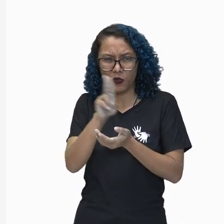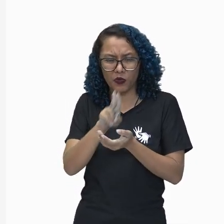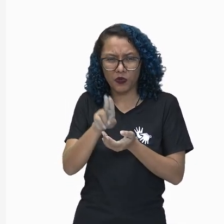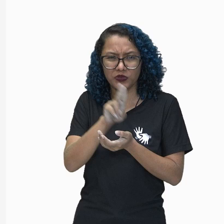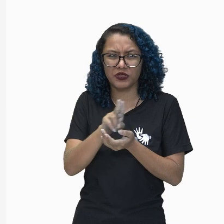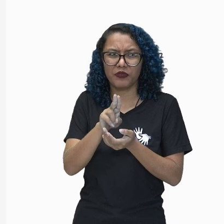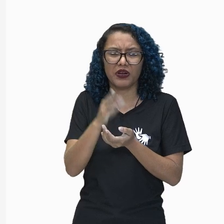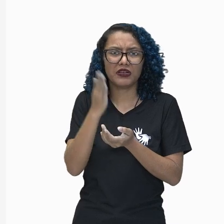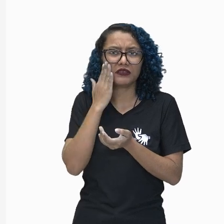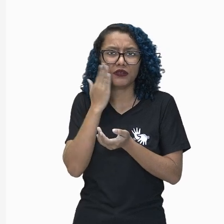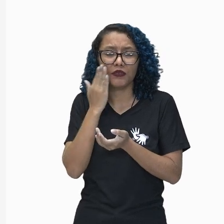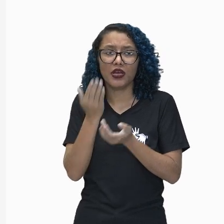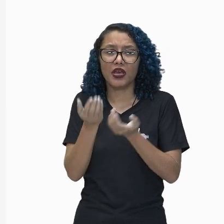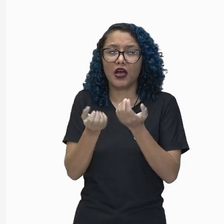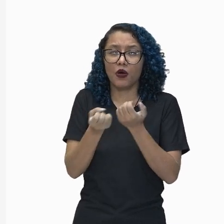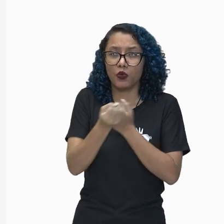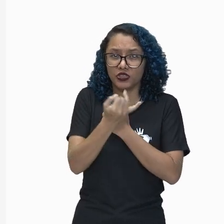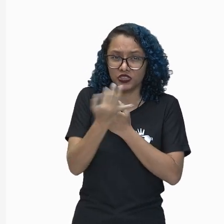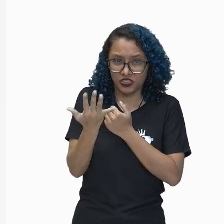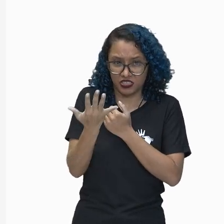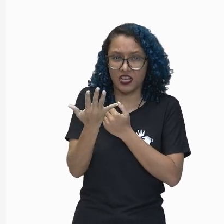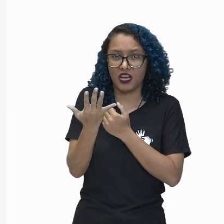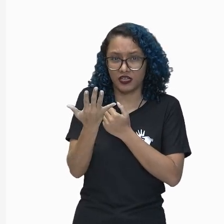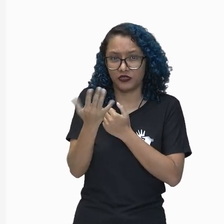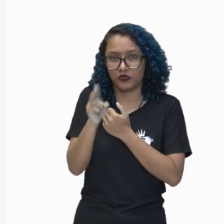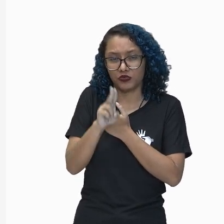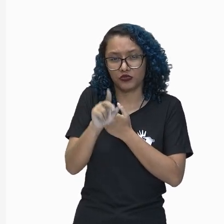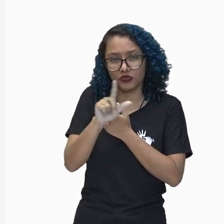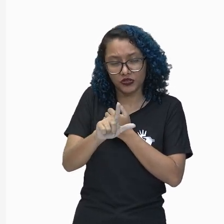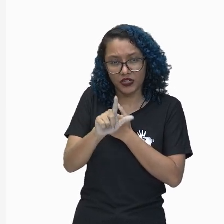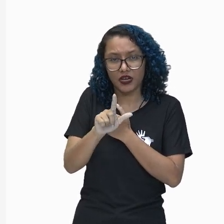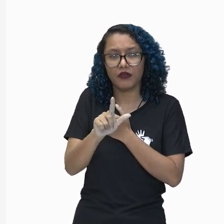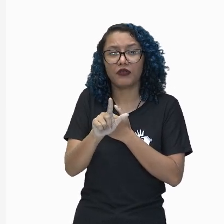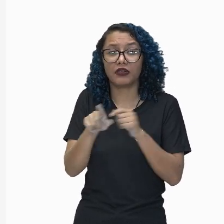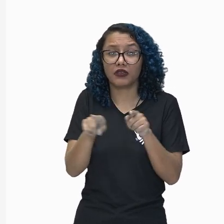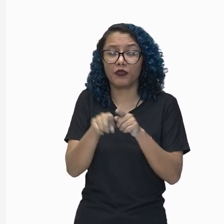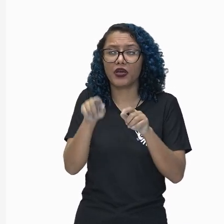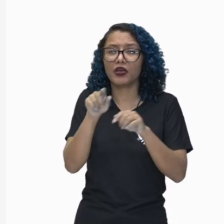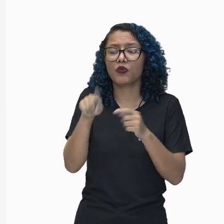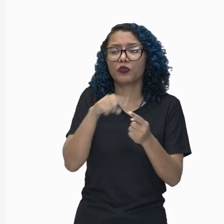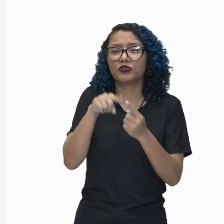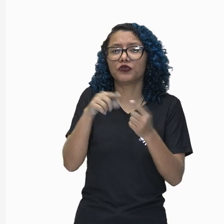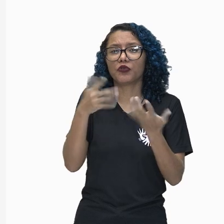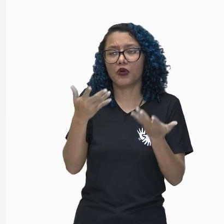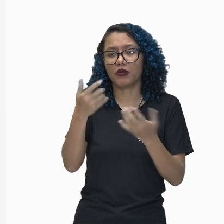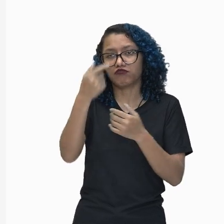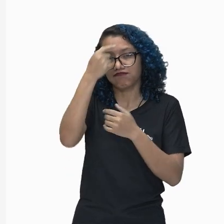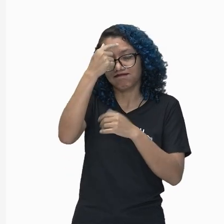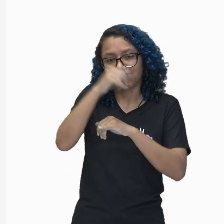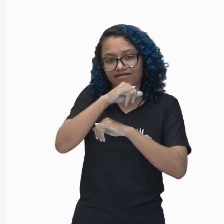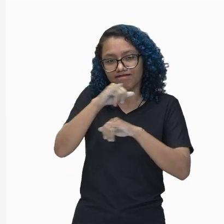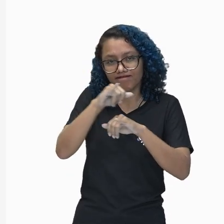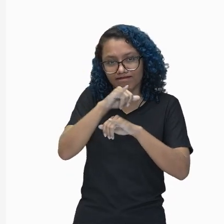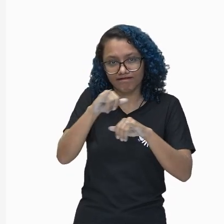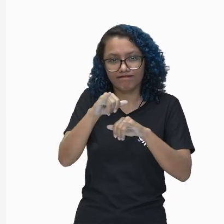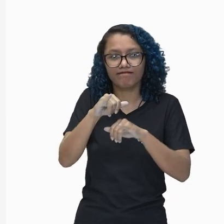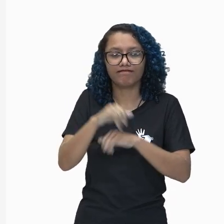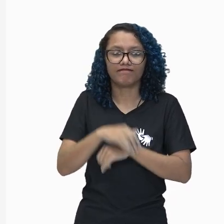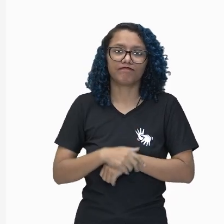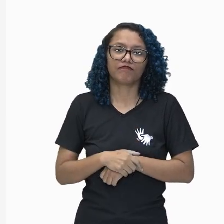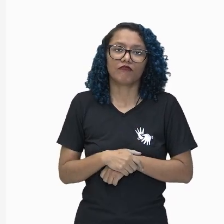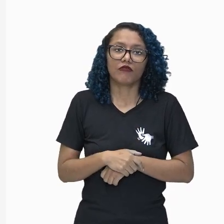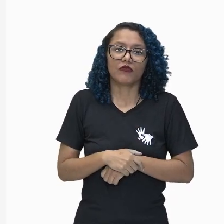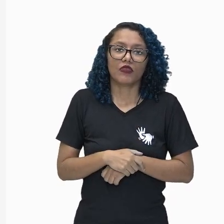objetivo é conscientizar sobre o seu uso racional, especialmente agora que se torna mais escassa em função